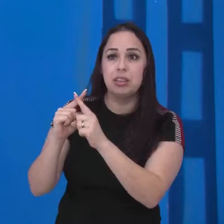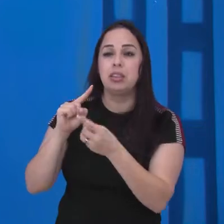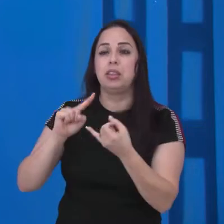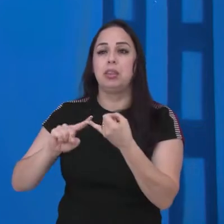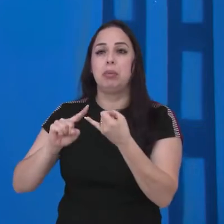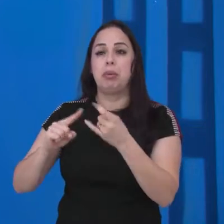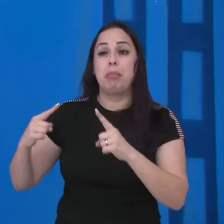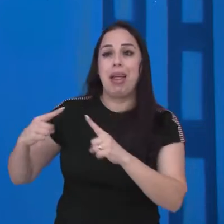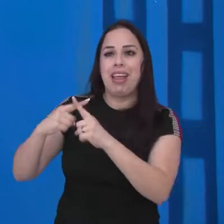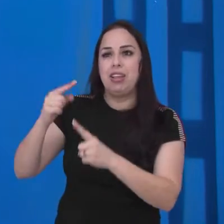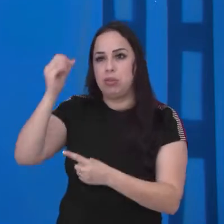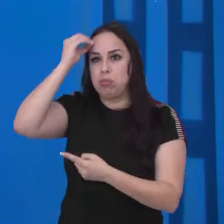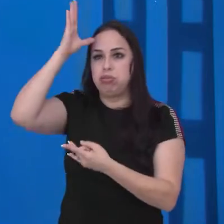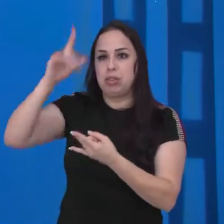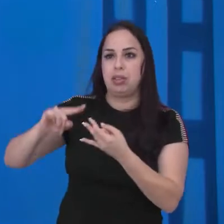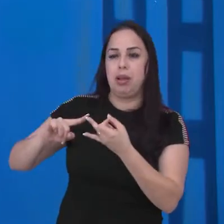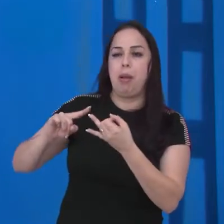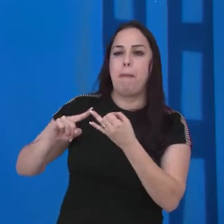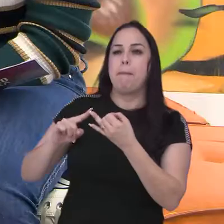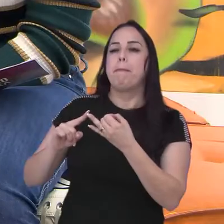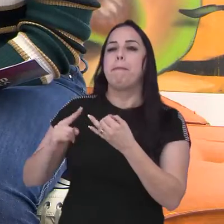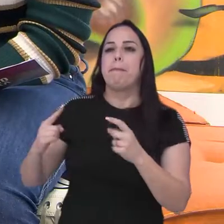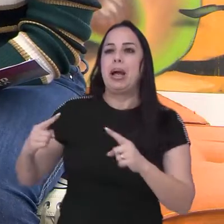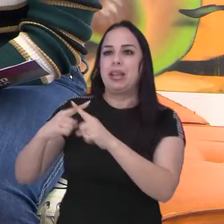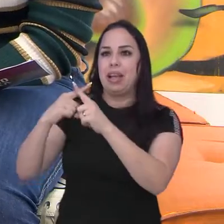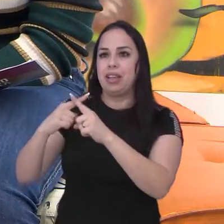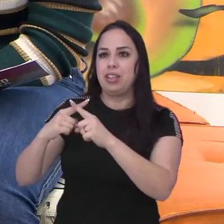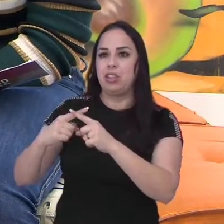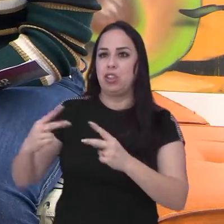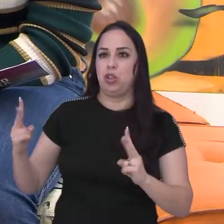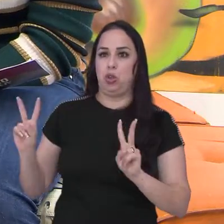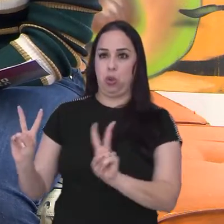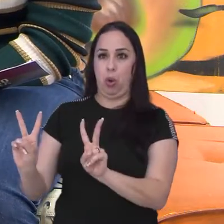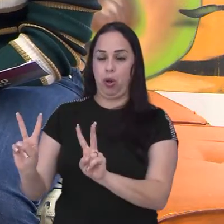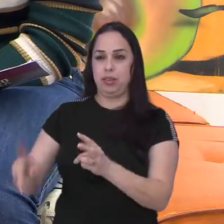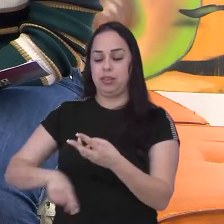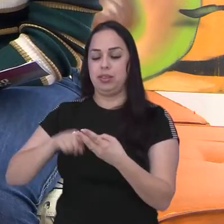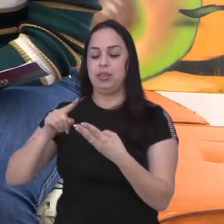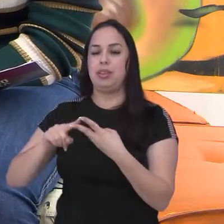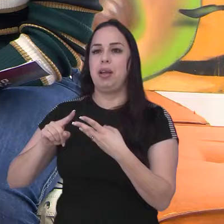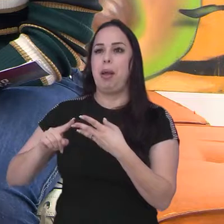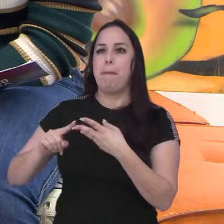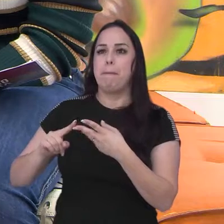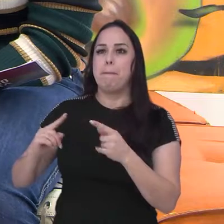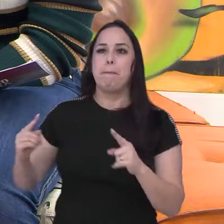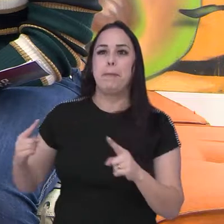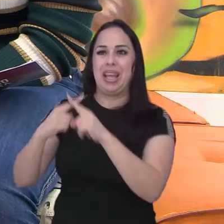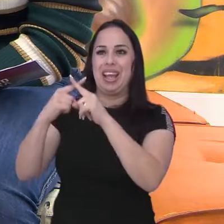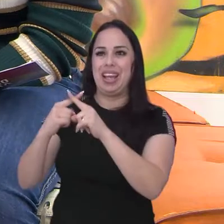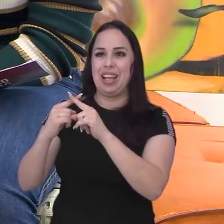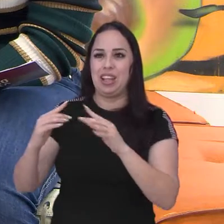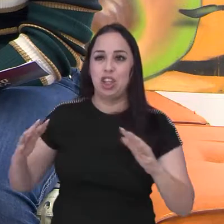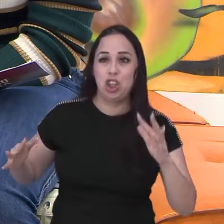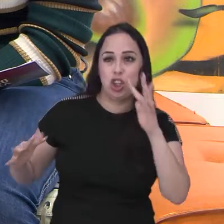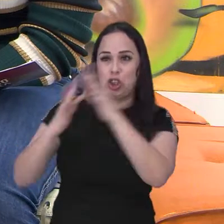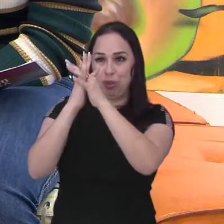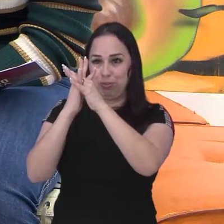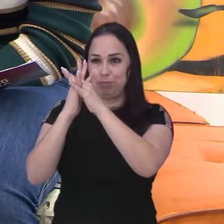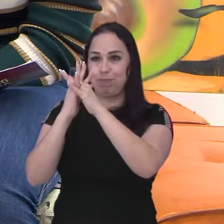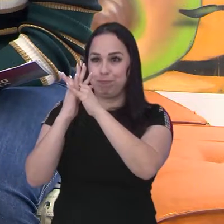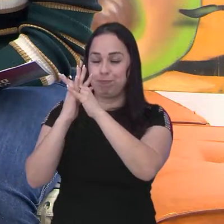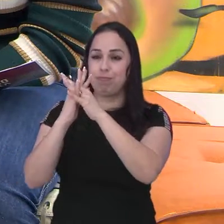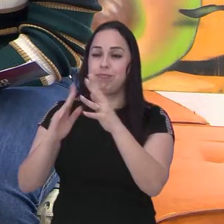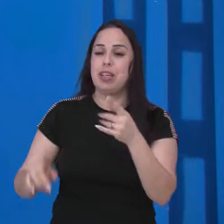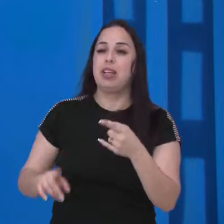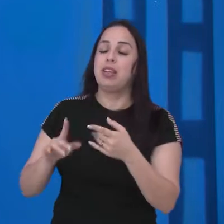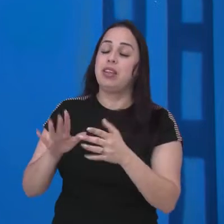não, todos os estilos. Batalha do conhecimento, né? Batalha de dupla, batalha de trio, batalha das batalhas, que é uma batalha contra a outra,